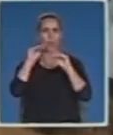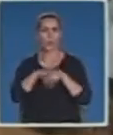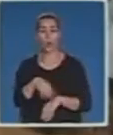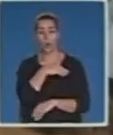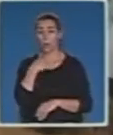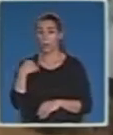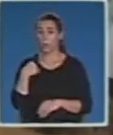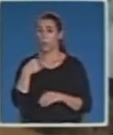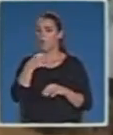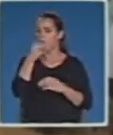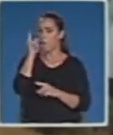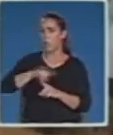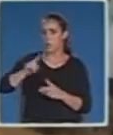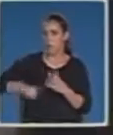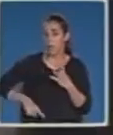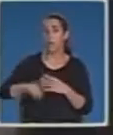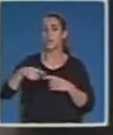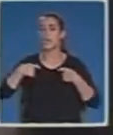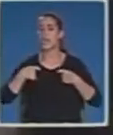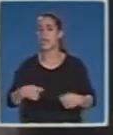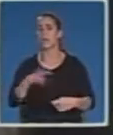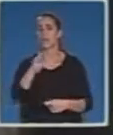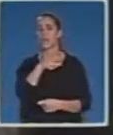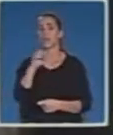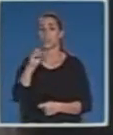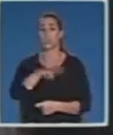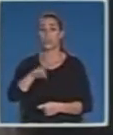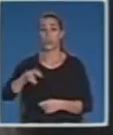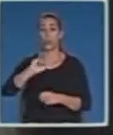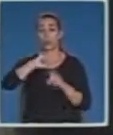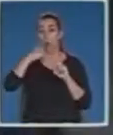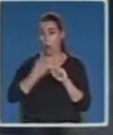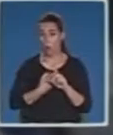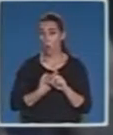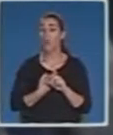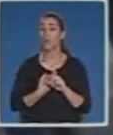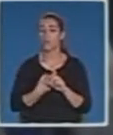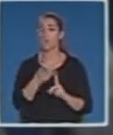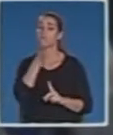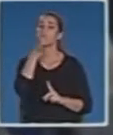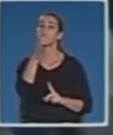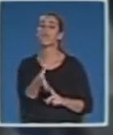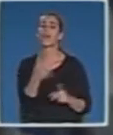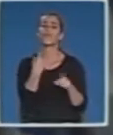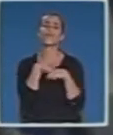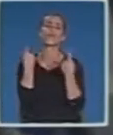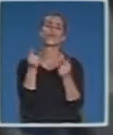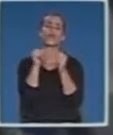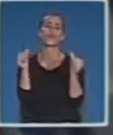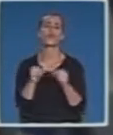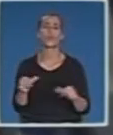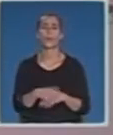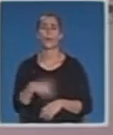do candidato social-democrata. Os gastos de 300 milhões ao ano são chamados à tribuna para questionar o sistema. Ainda